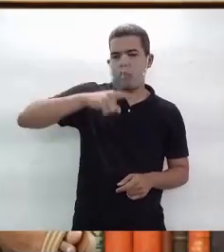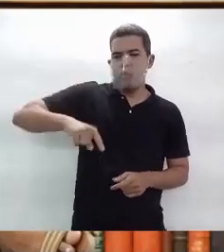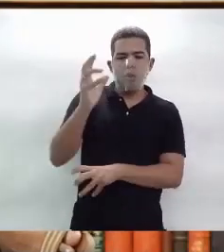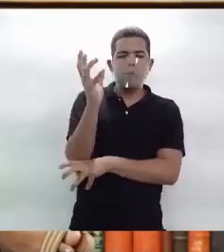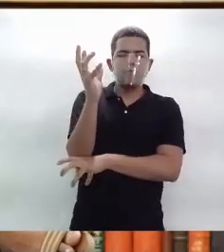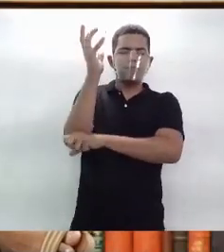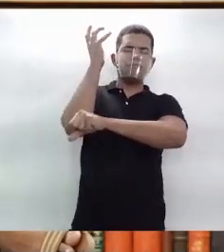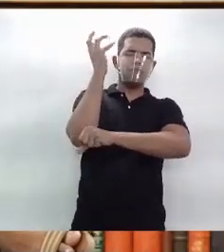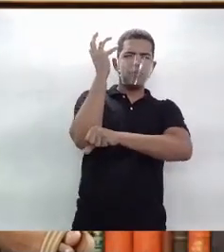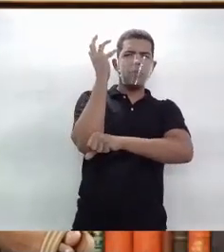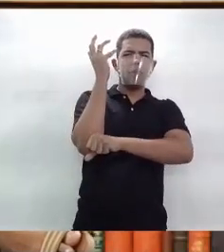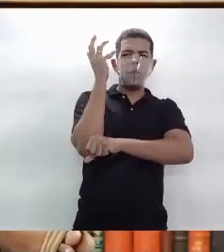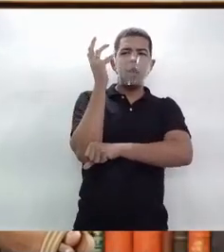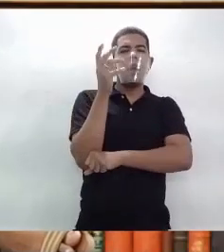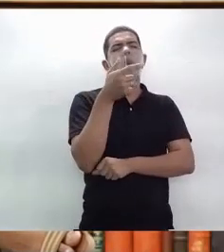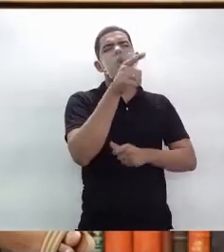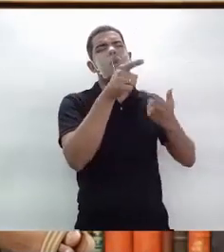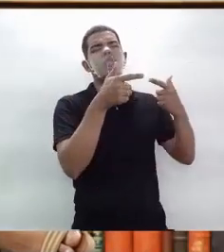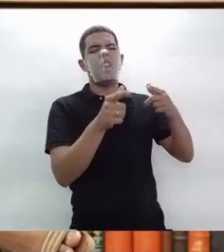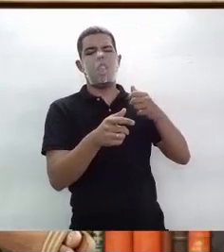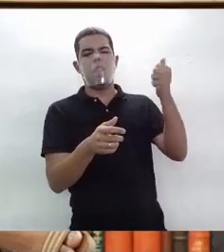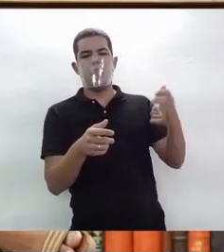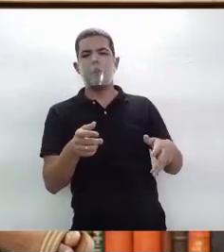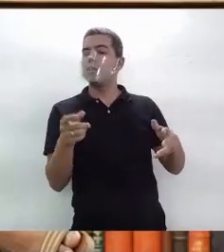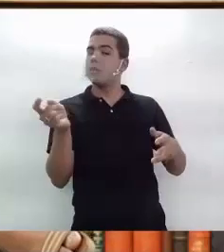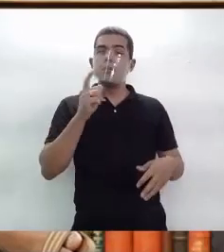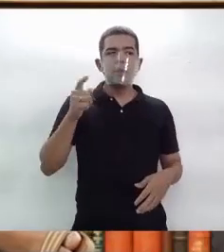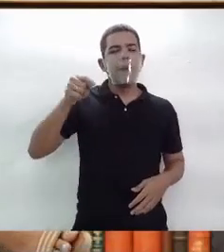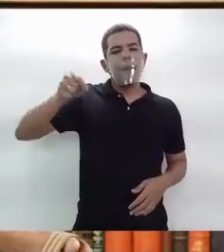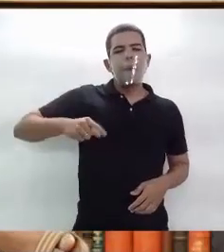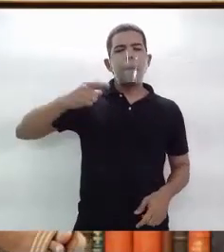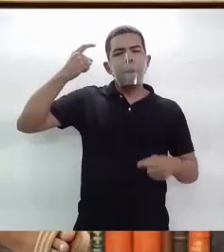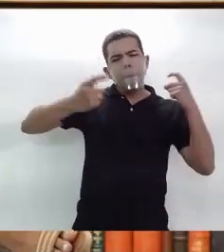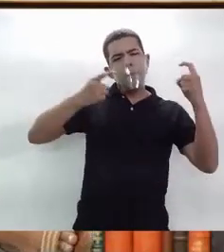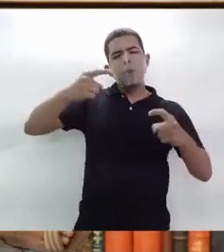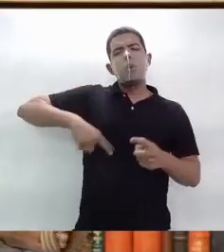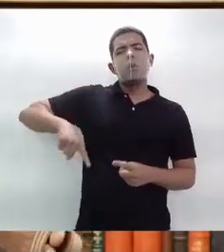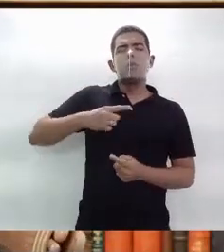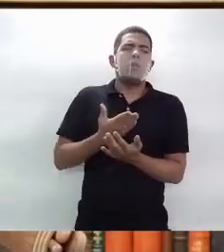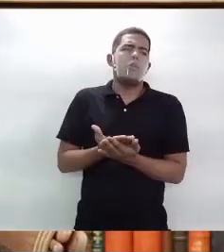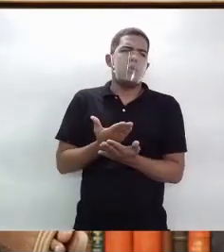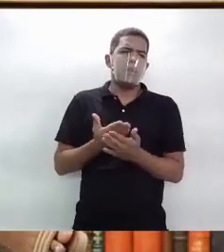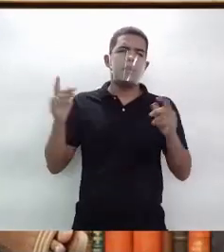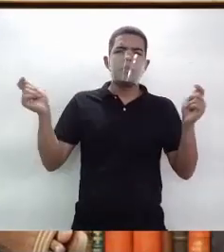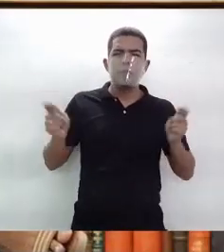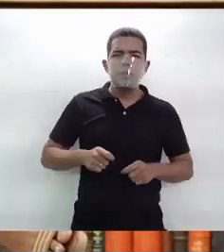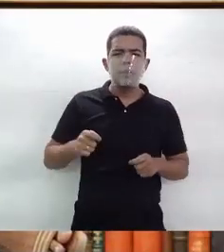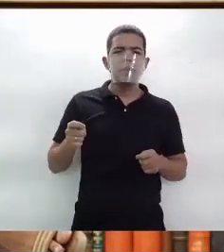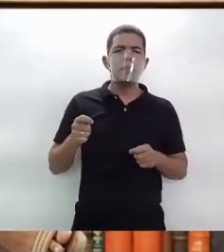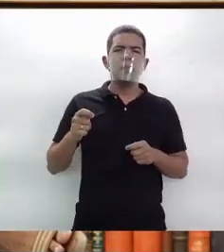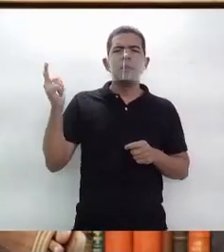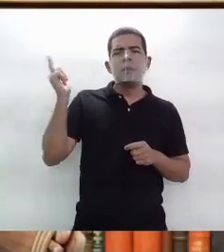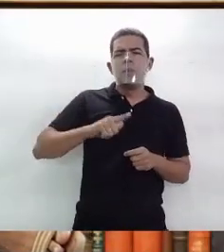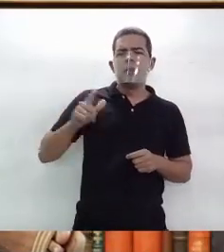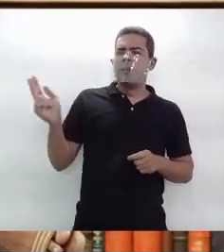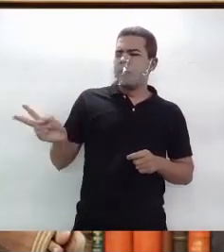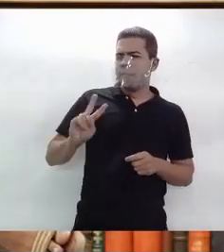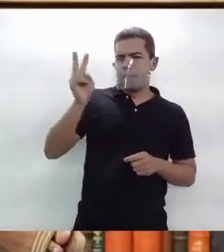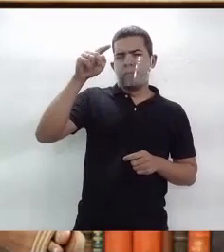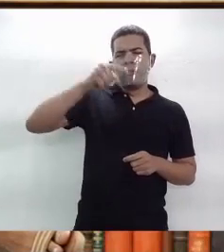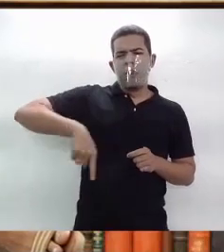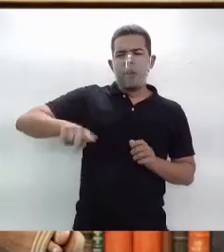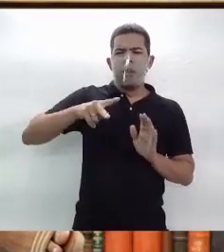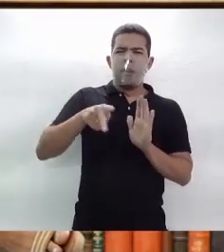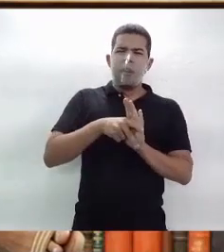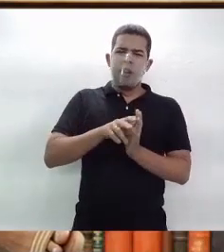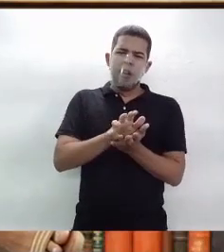desvalorizando, claro, de outras regiões, mas essa preocupação em nosso estudante pernambucano em especial, valorizar o que é